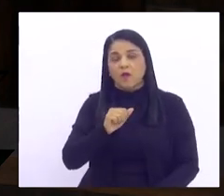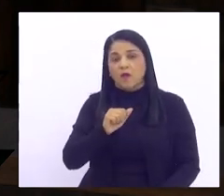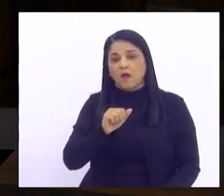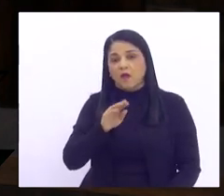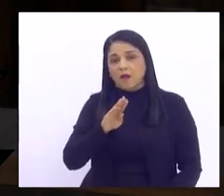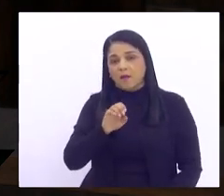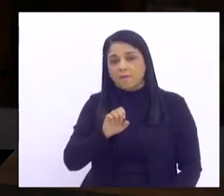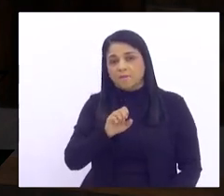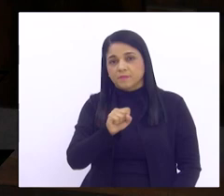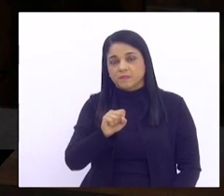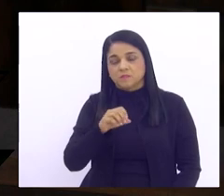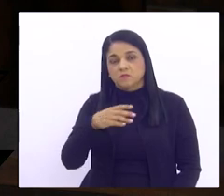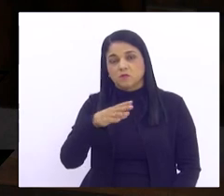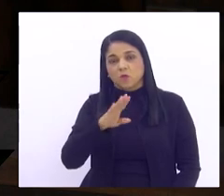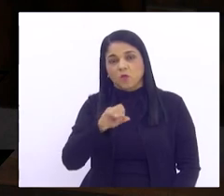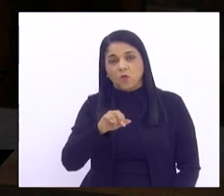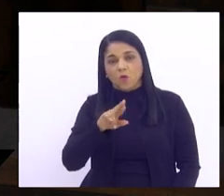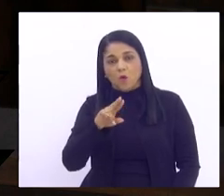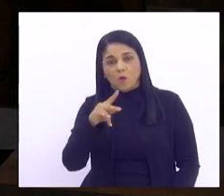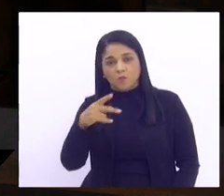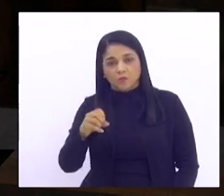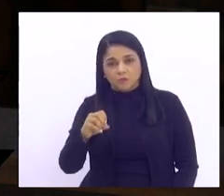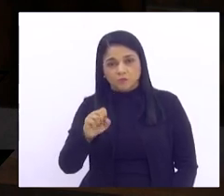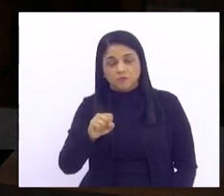corpus 124.306,